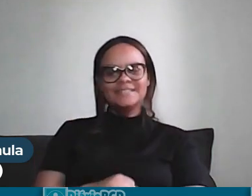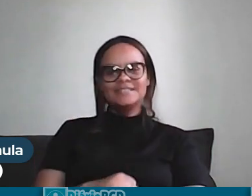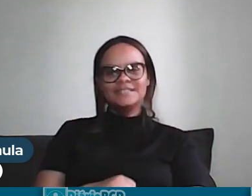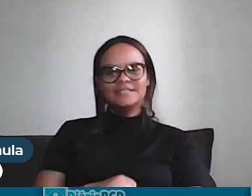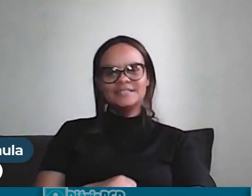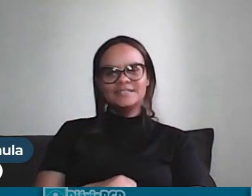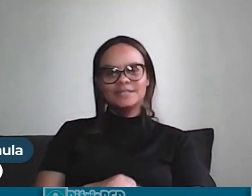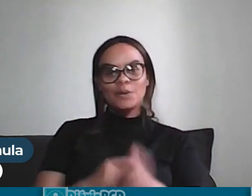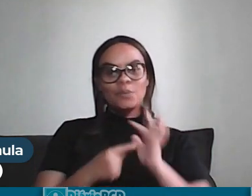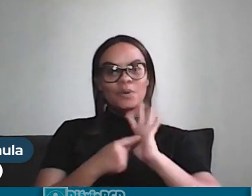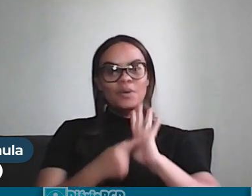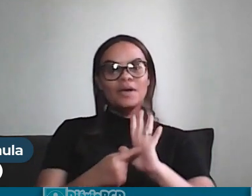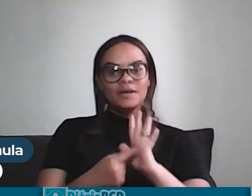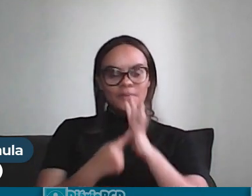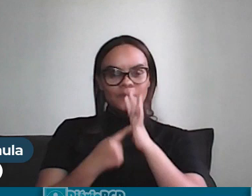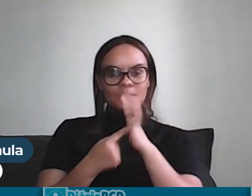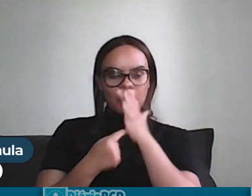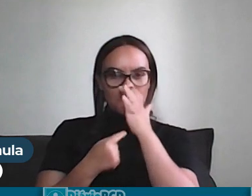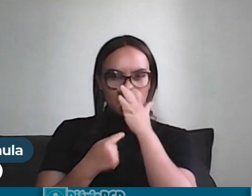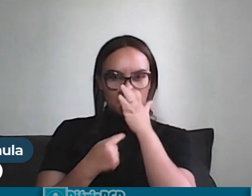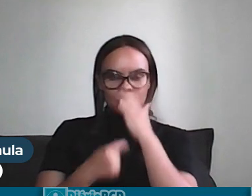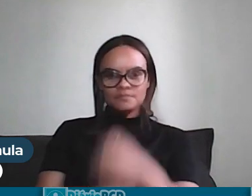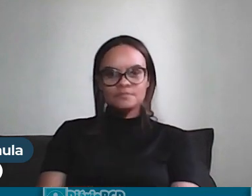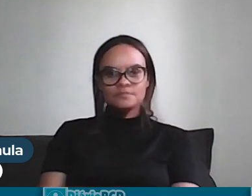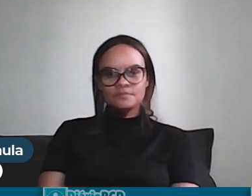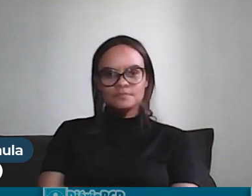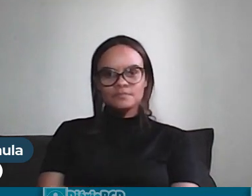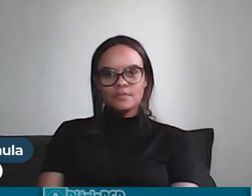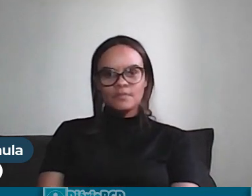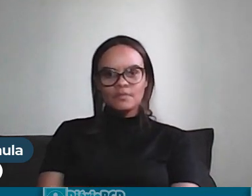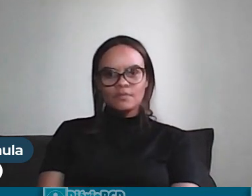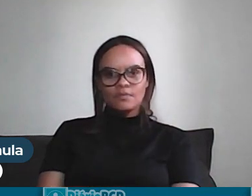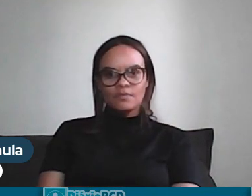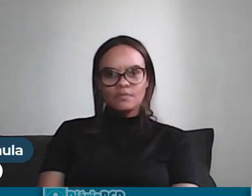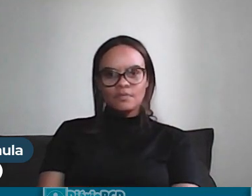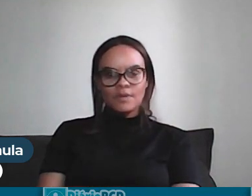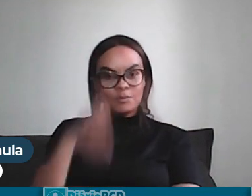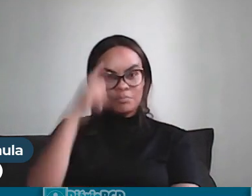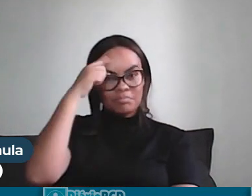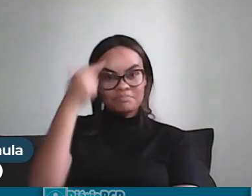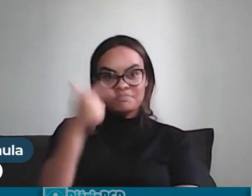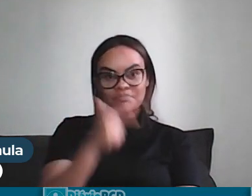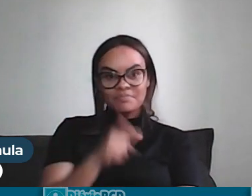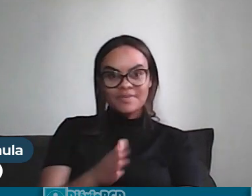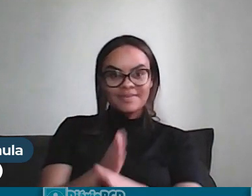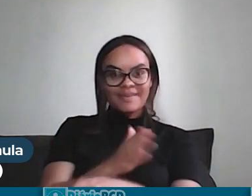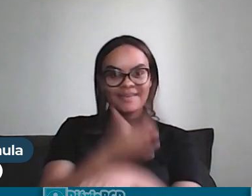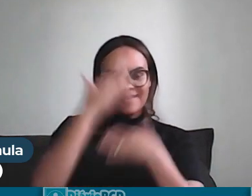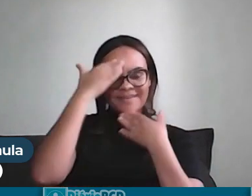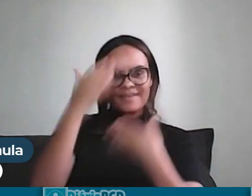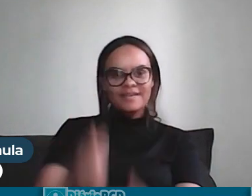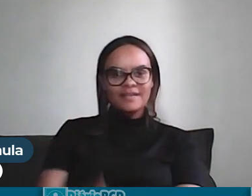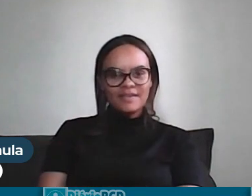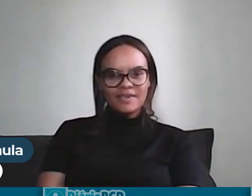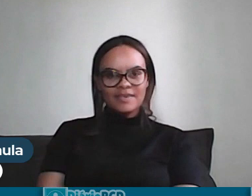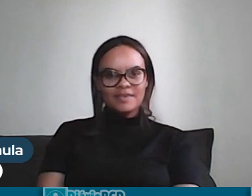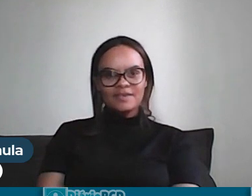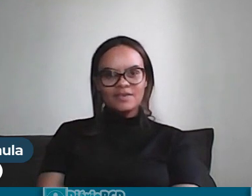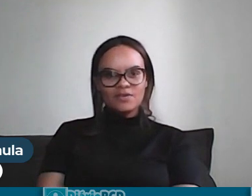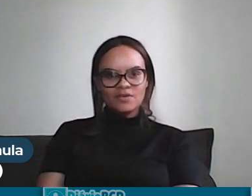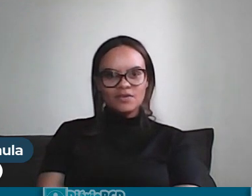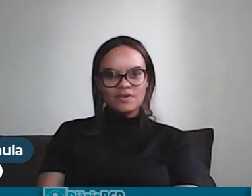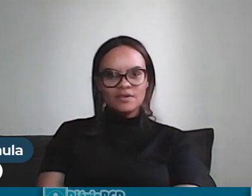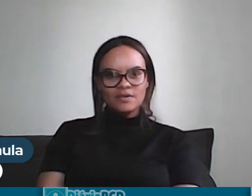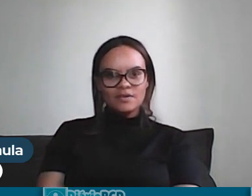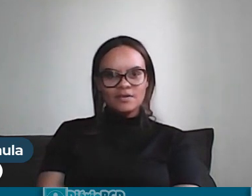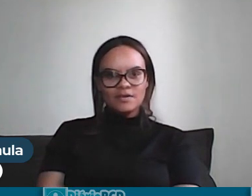por mostrar para a gente, pelo menos para mim, uma ideia que eu não tinha antes. Muitíssimo obrigado, doutora. Eu que agradeço. Muito obrigado